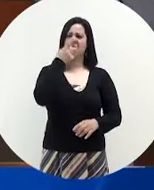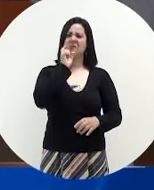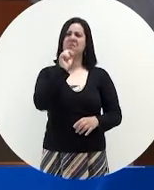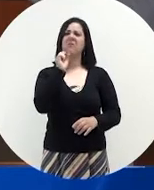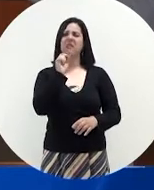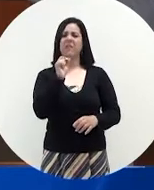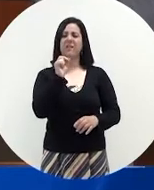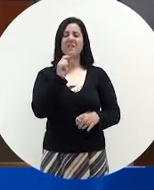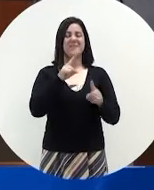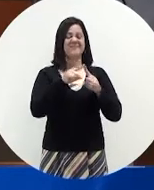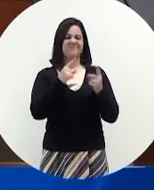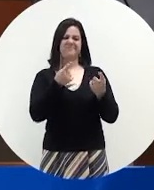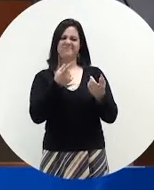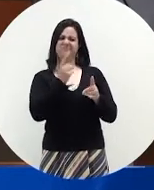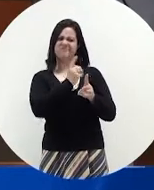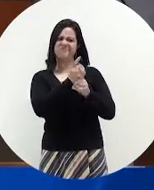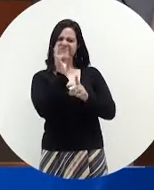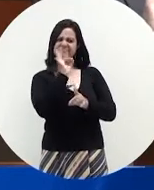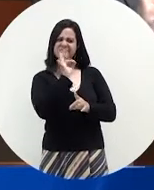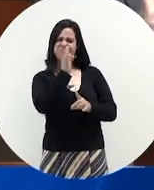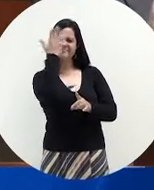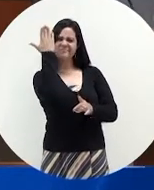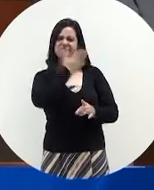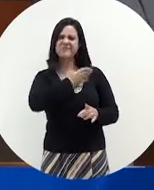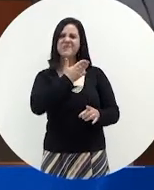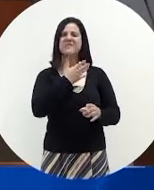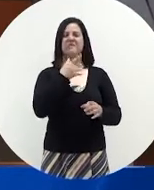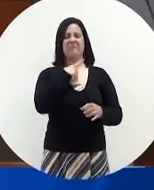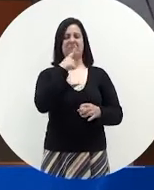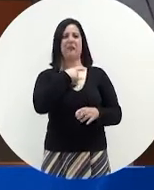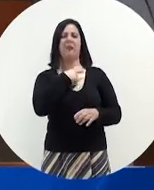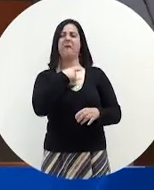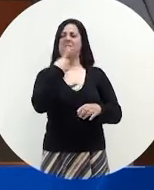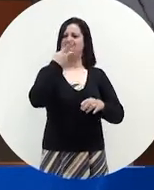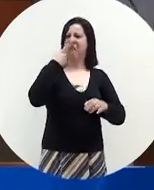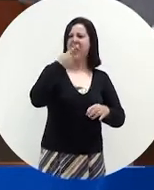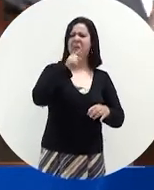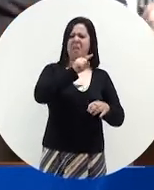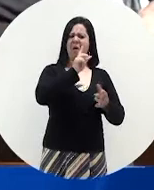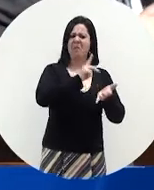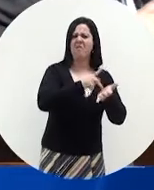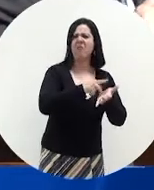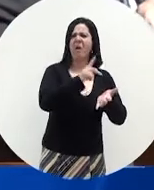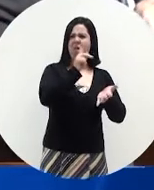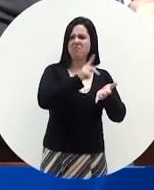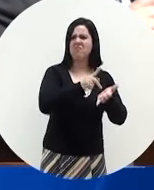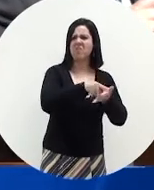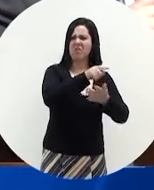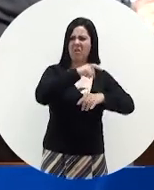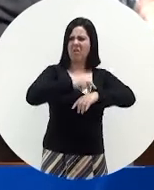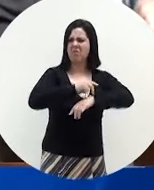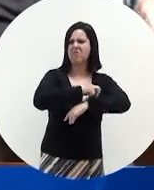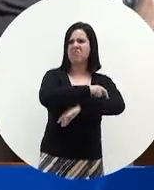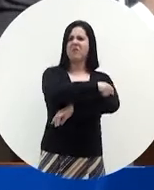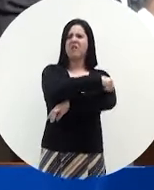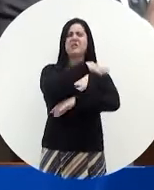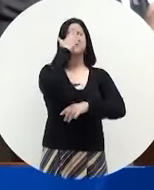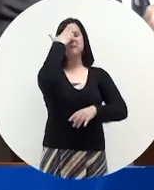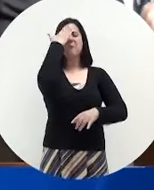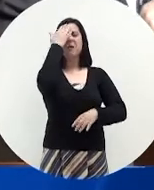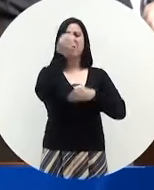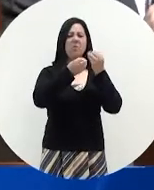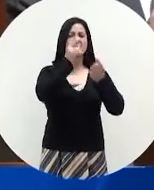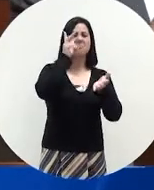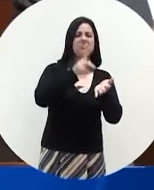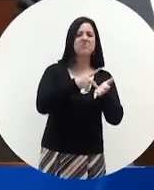espécies transicionais que não têm sido encontradas, a ponto de os próprios defensores da teoria comentarem